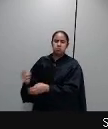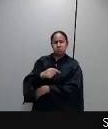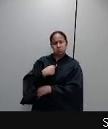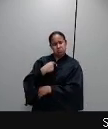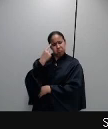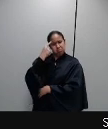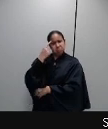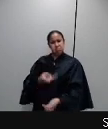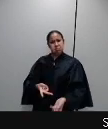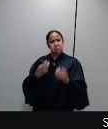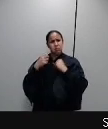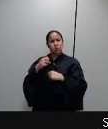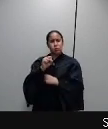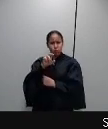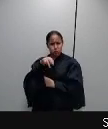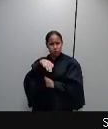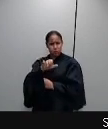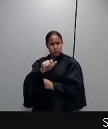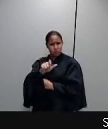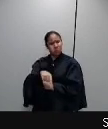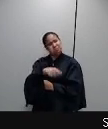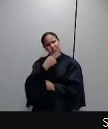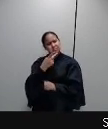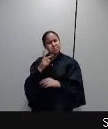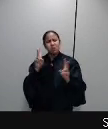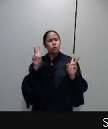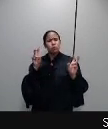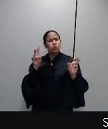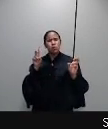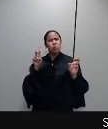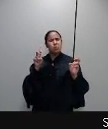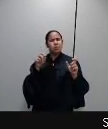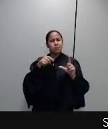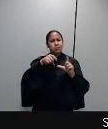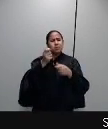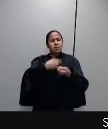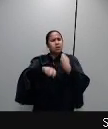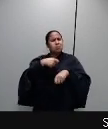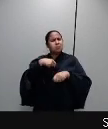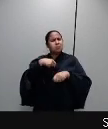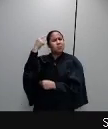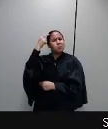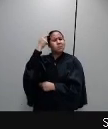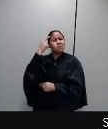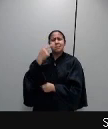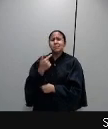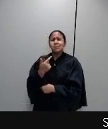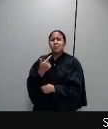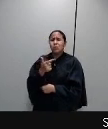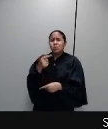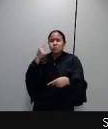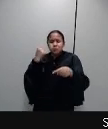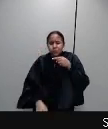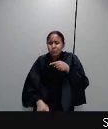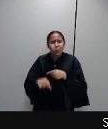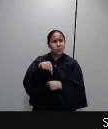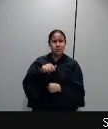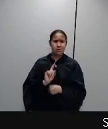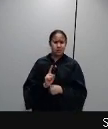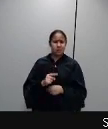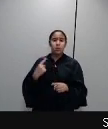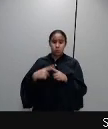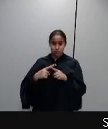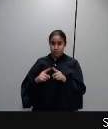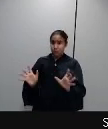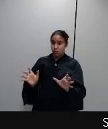natureza não tributária me parece que não a matéria tribunal de origem terrestre da 5ª